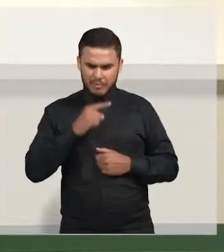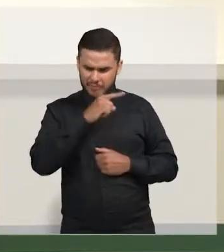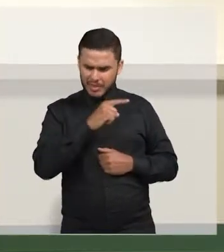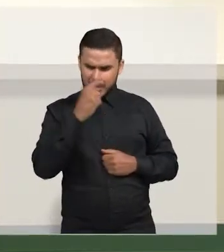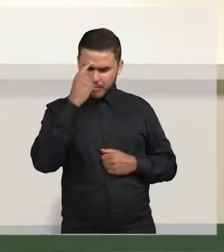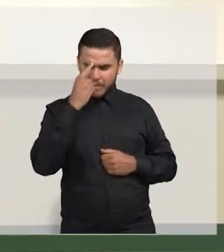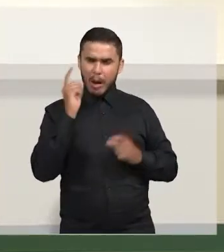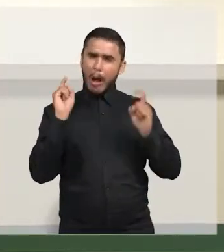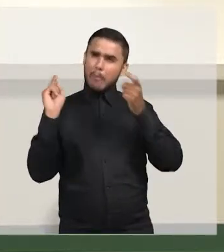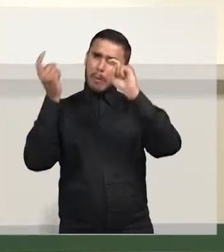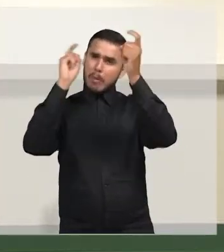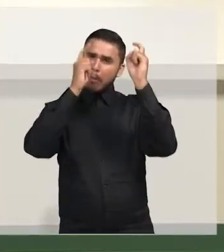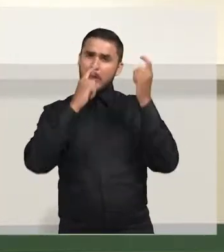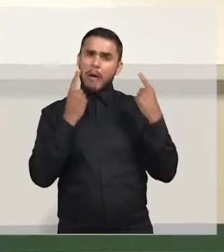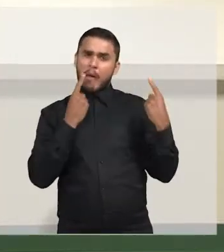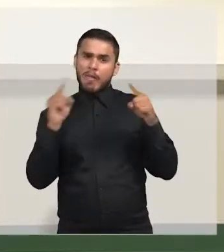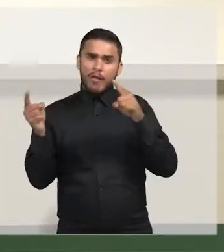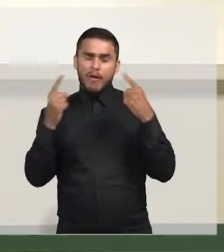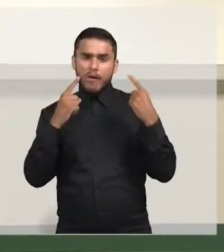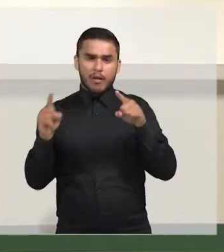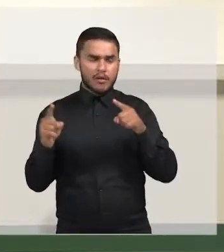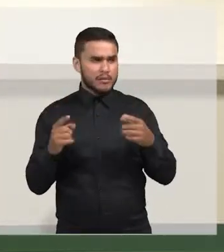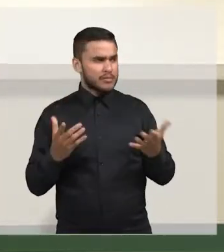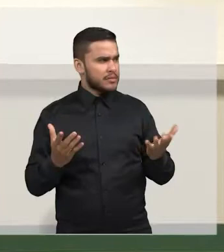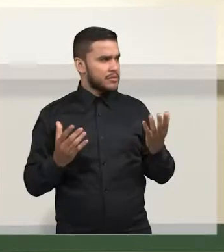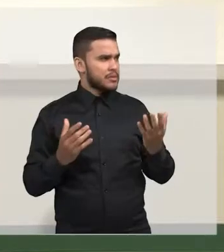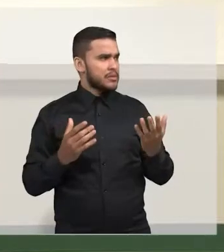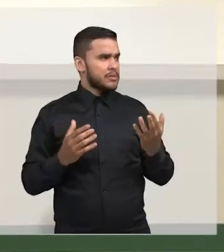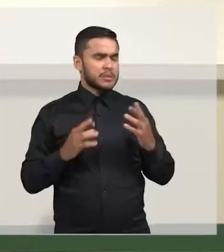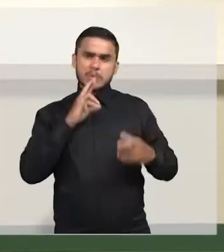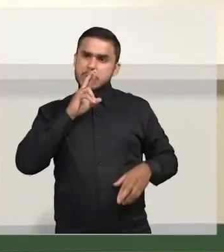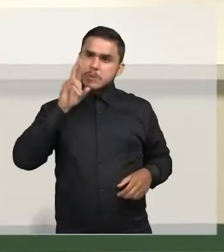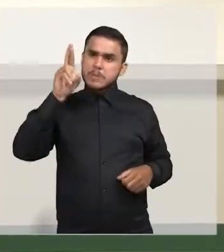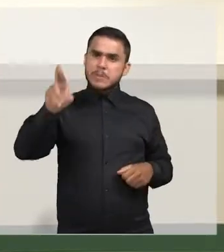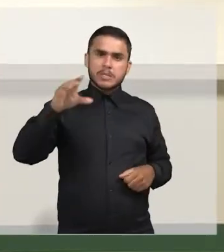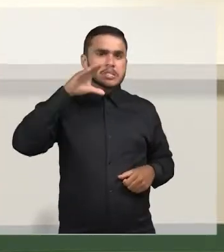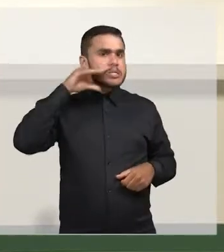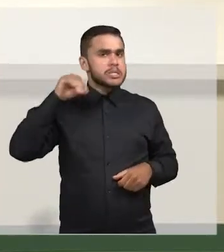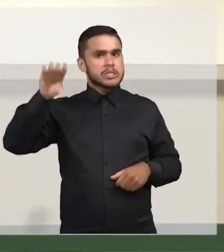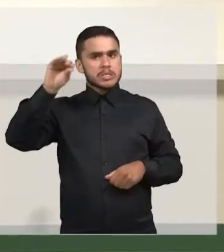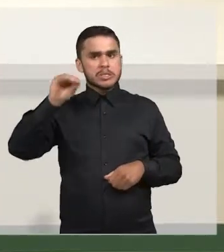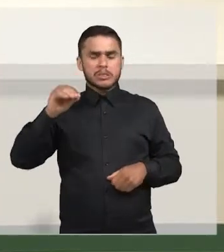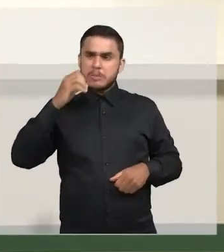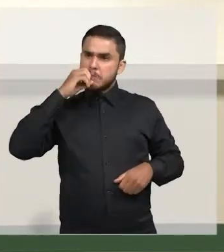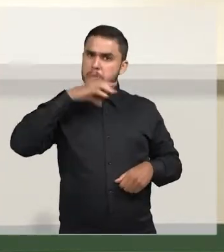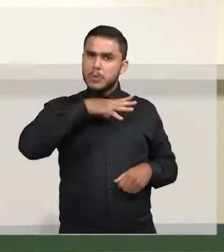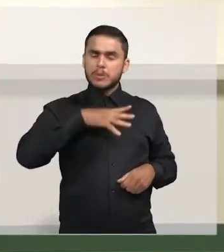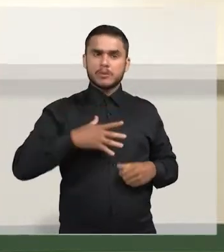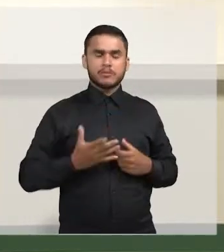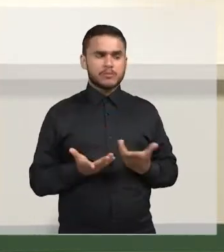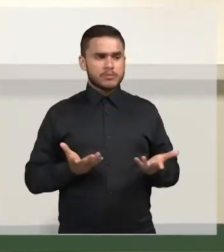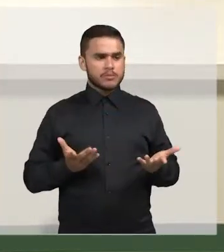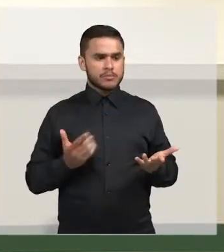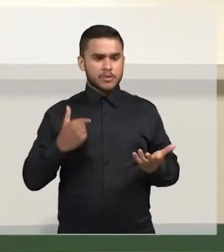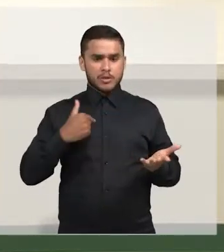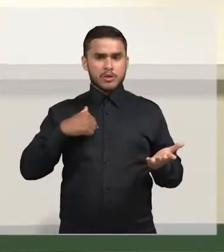de estar discutindo, a Gleisi Hoffmann respondendo ali o Ciro de uma forma muito arrogante, né? O Ciro detonou